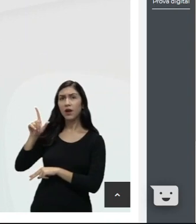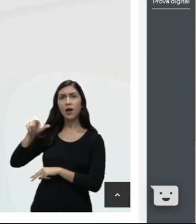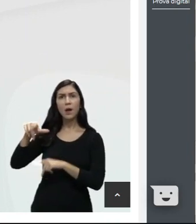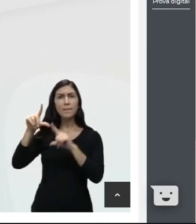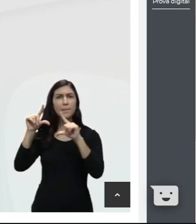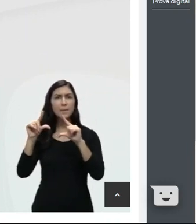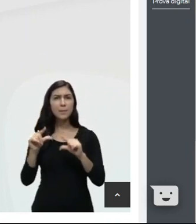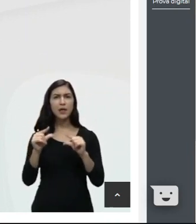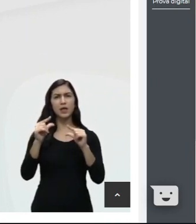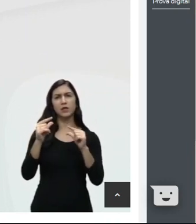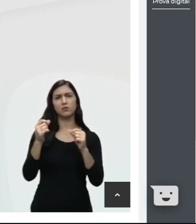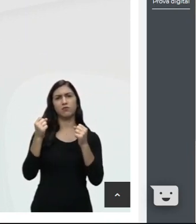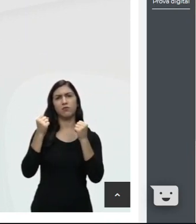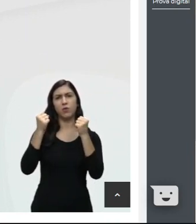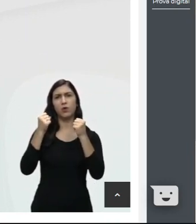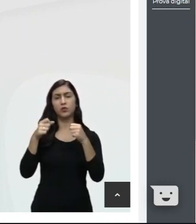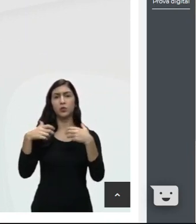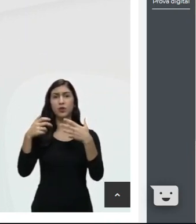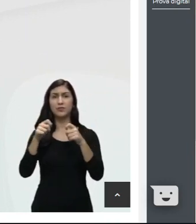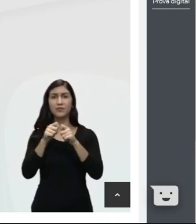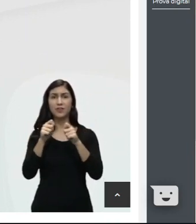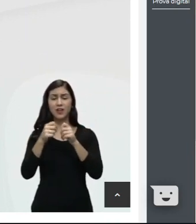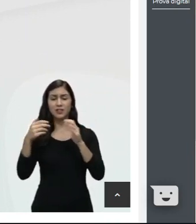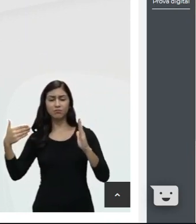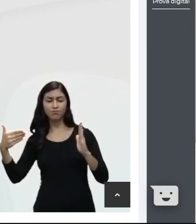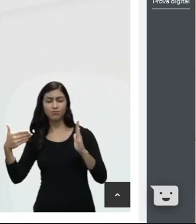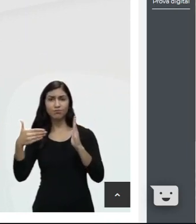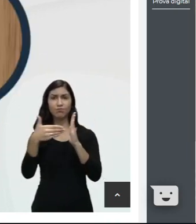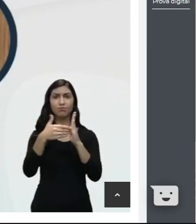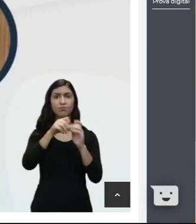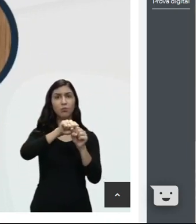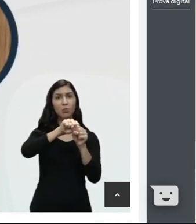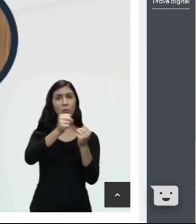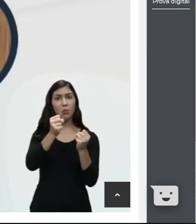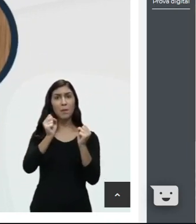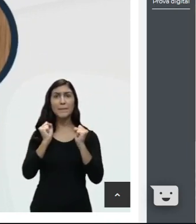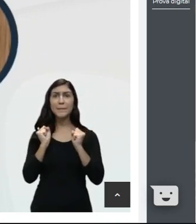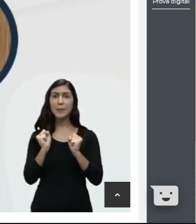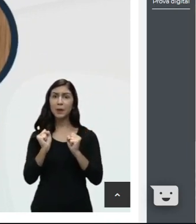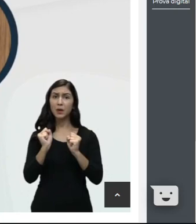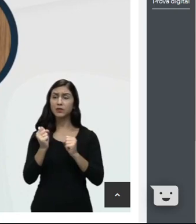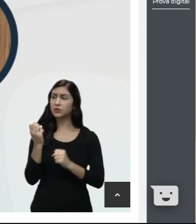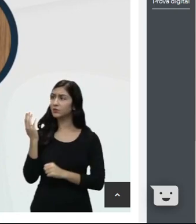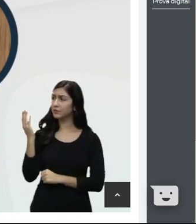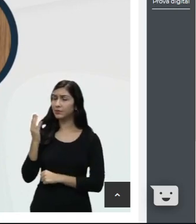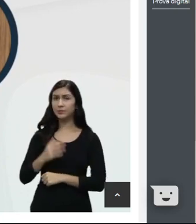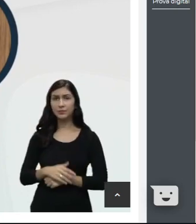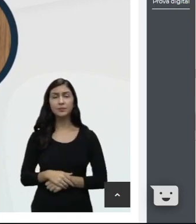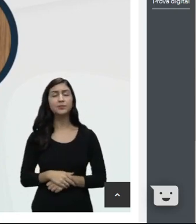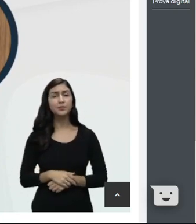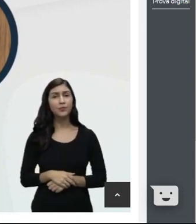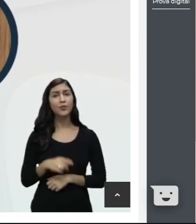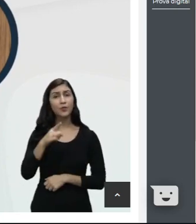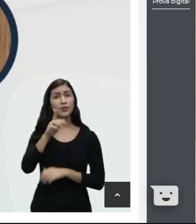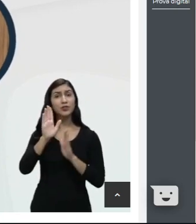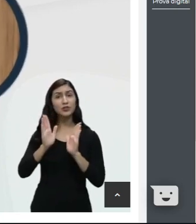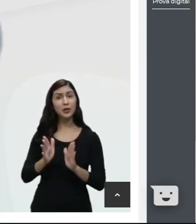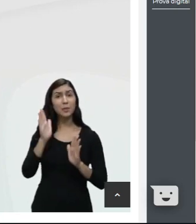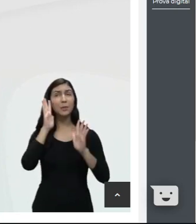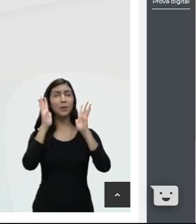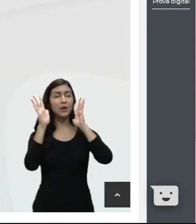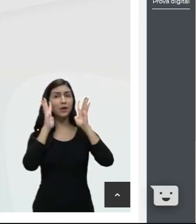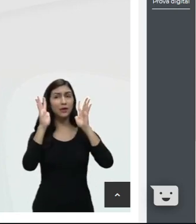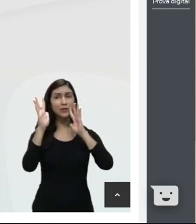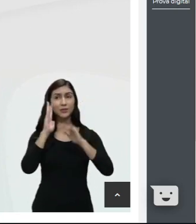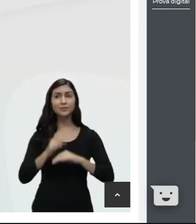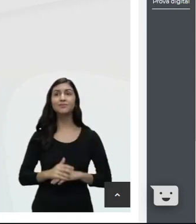menos resistentes quando o esforço é aplicado em sentido perpendicular às fibras da madeira. E como você já deve